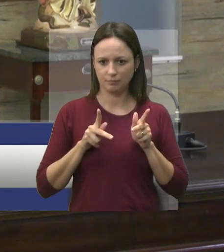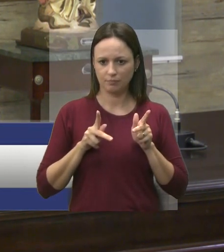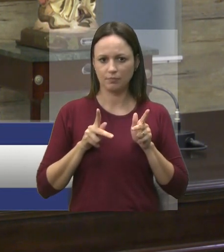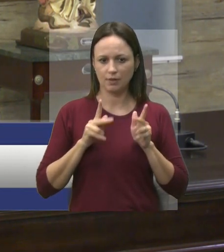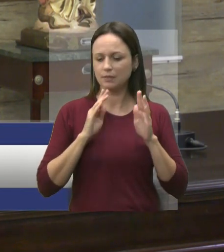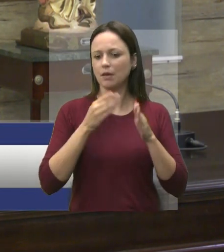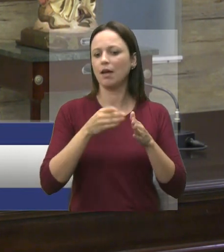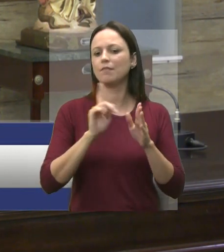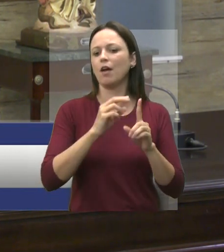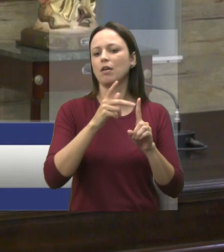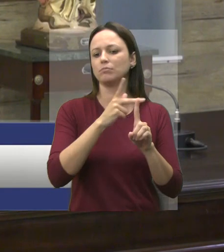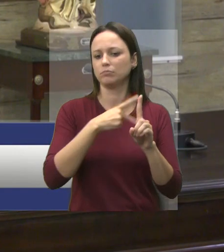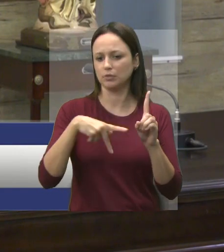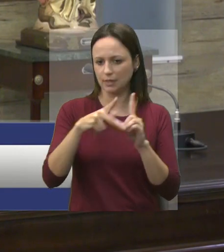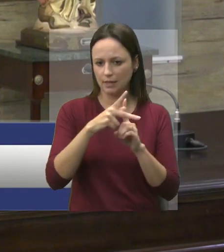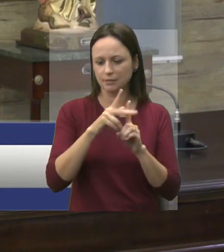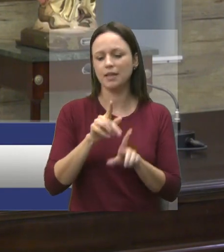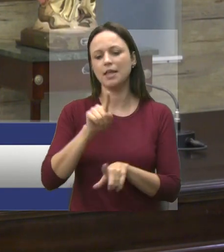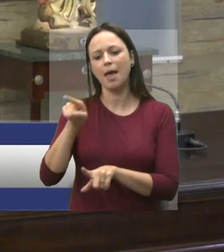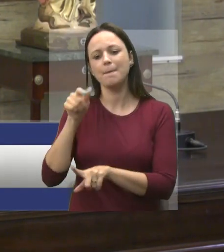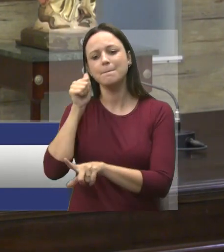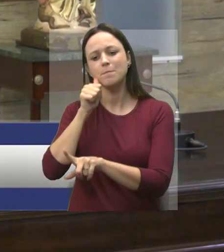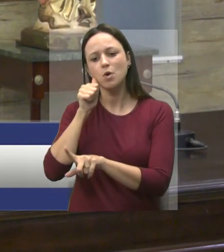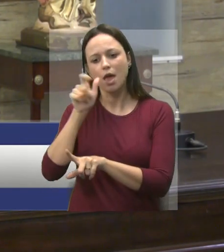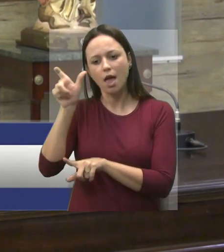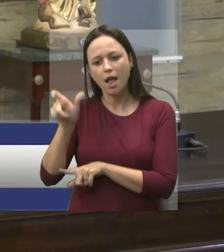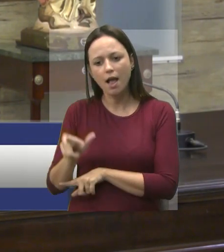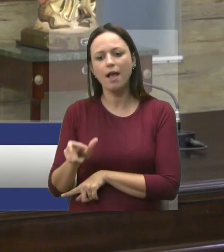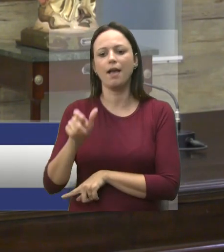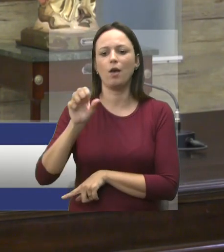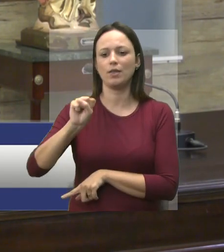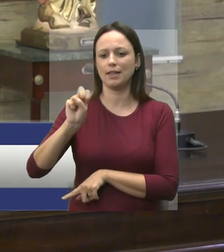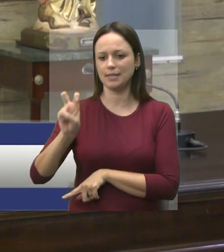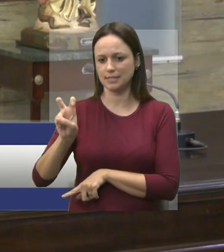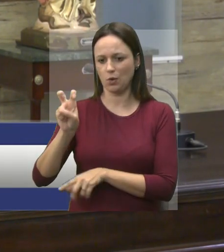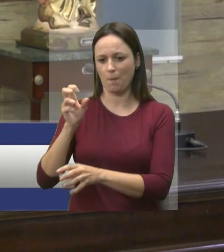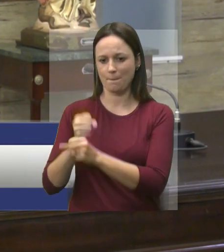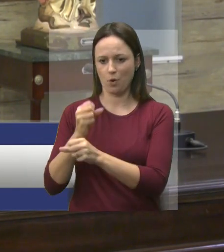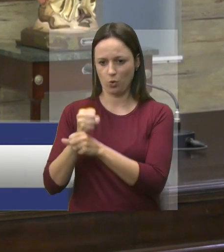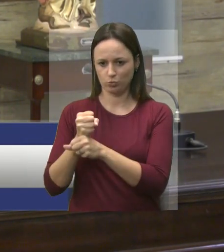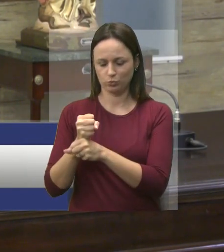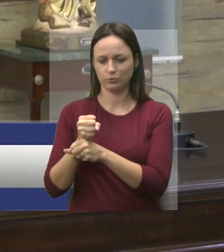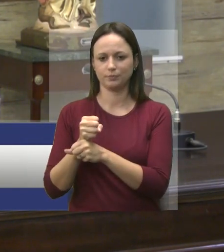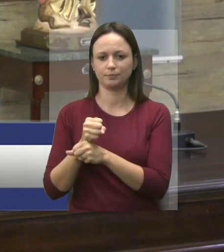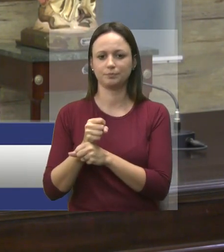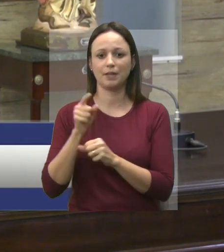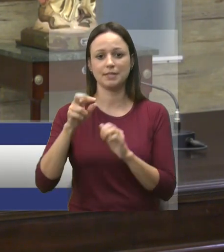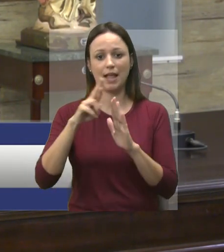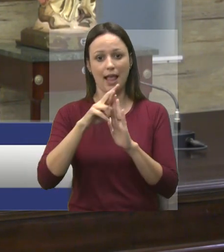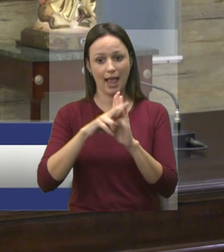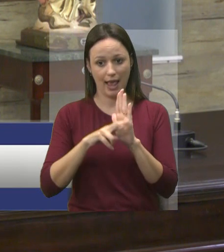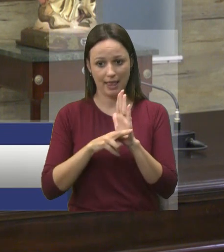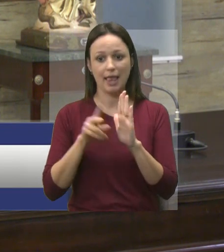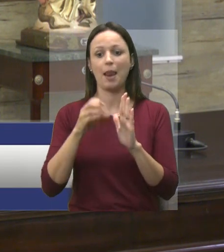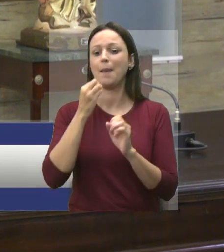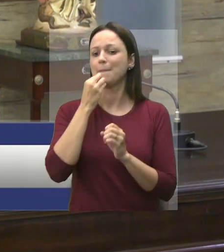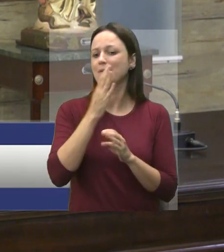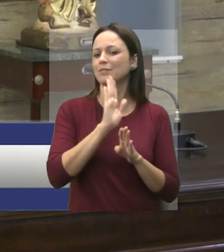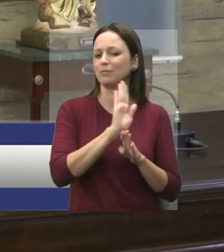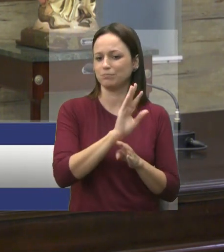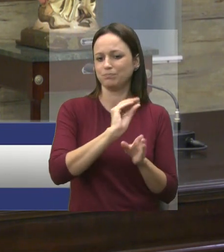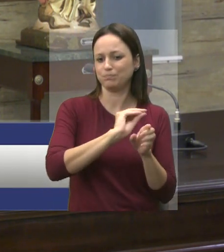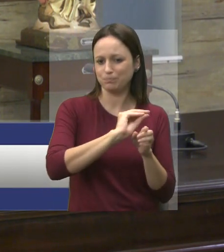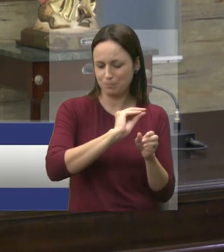a mulher, 85 pontos. Essa regra, que era um benefício, Agora, ela vai ser